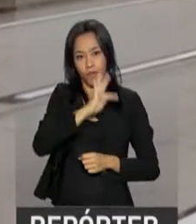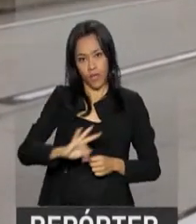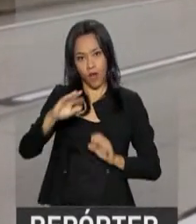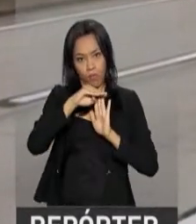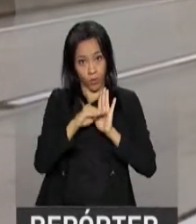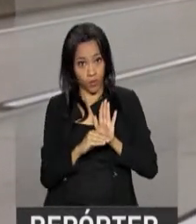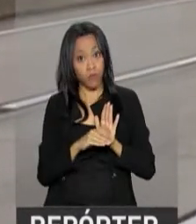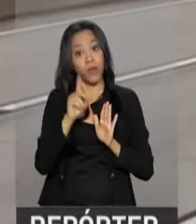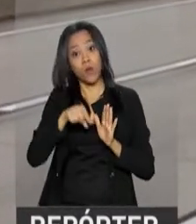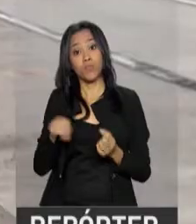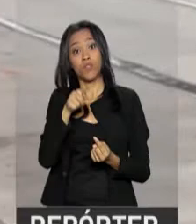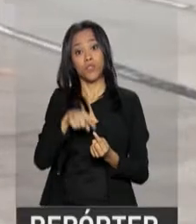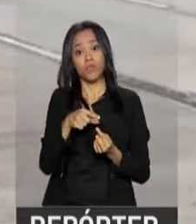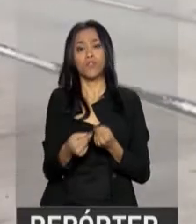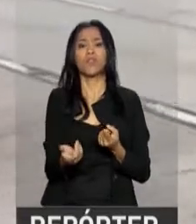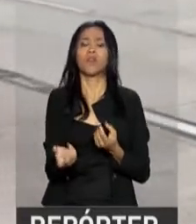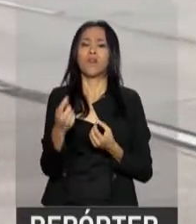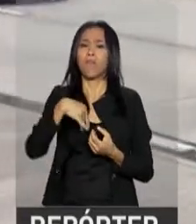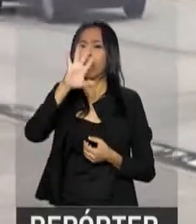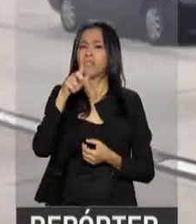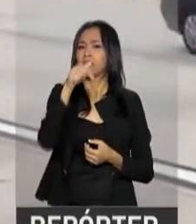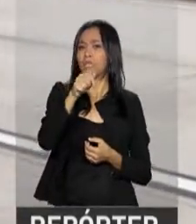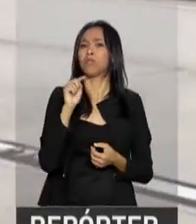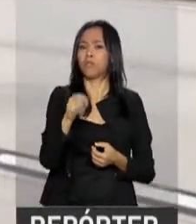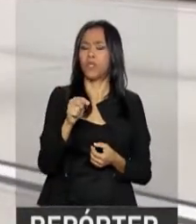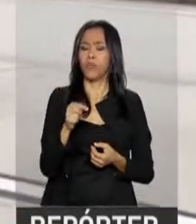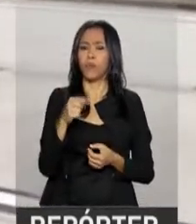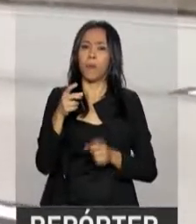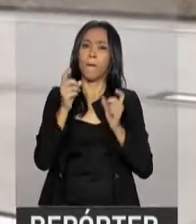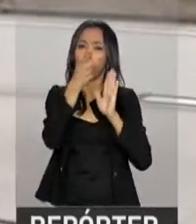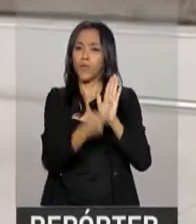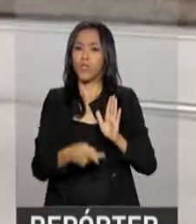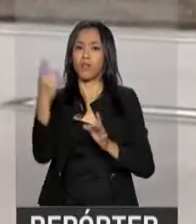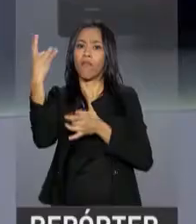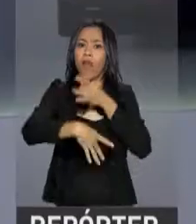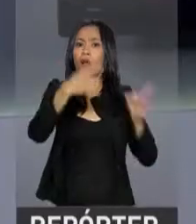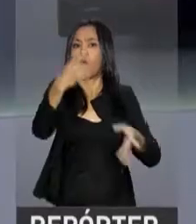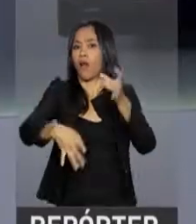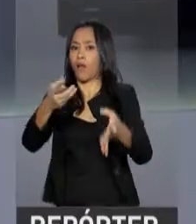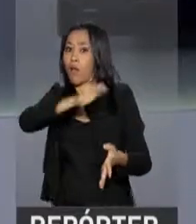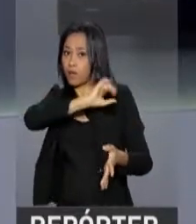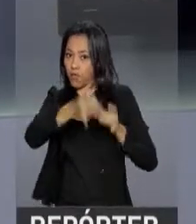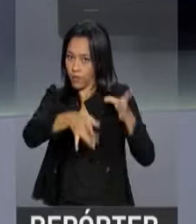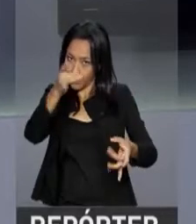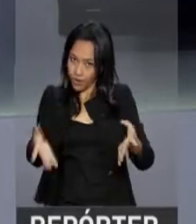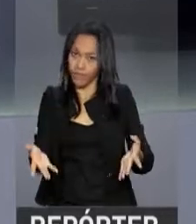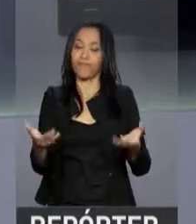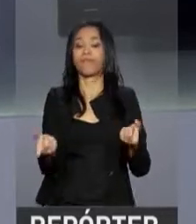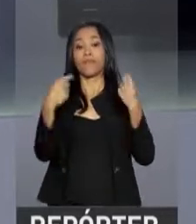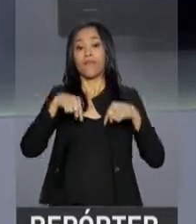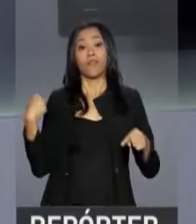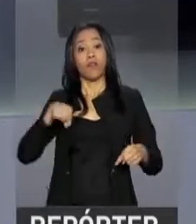com o objetivo de retomar e concluir mais de sete mil projetos inacabados pelo brasil nós ficamos por aqui